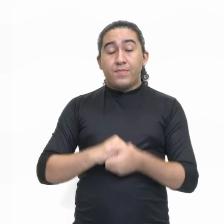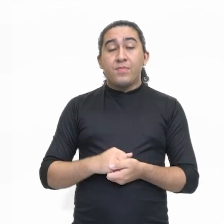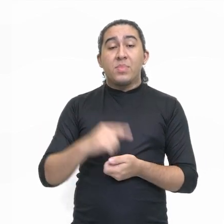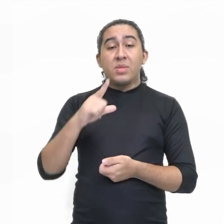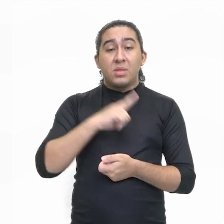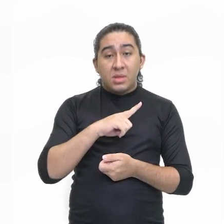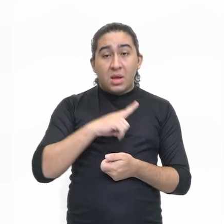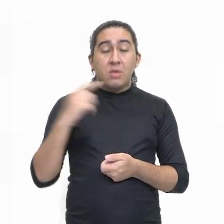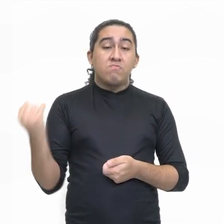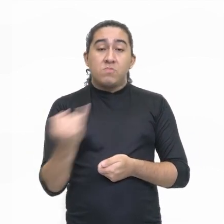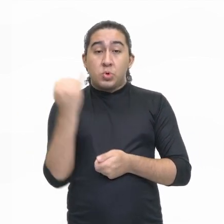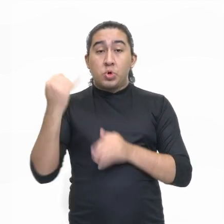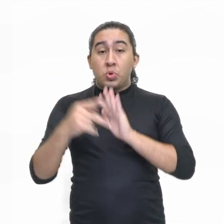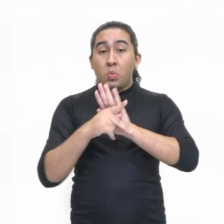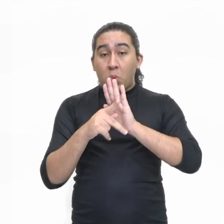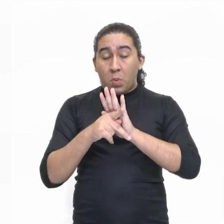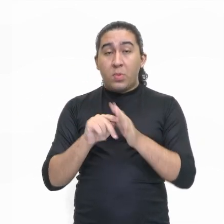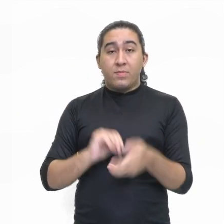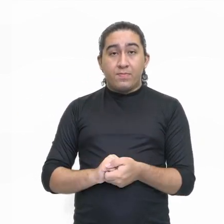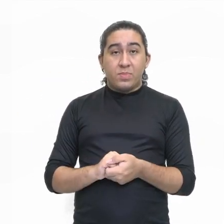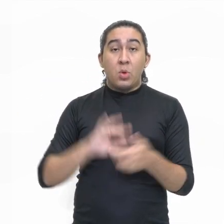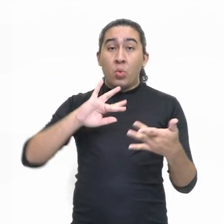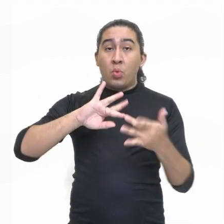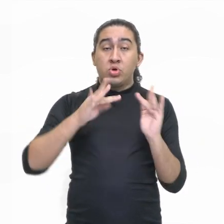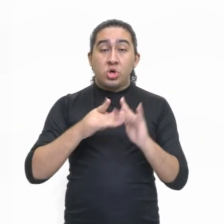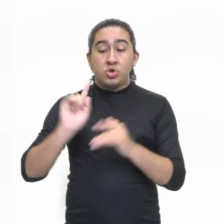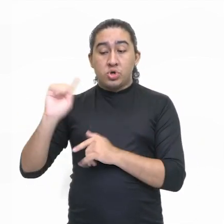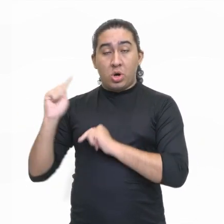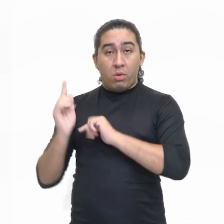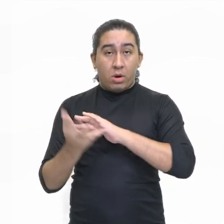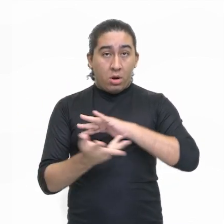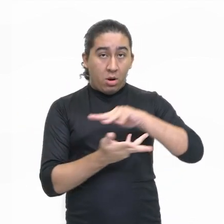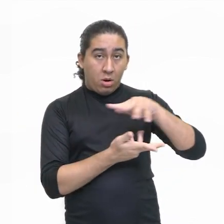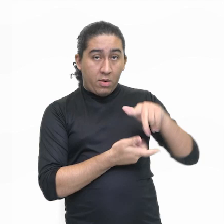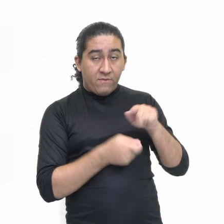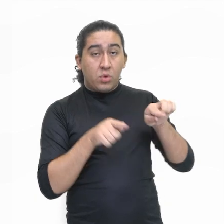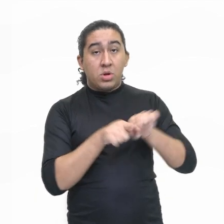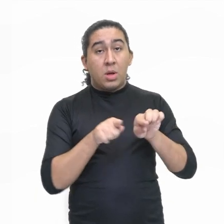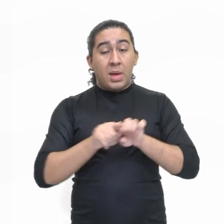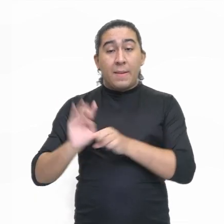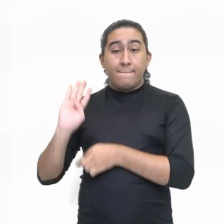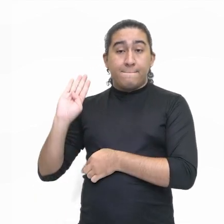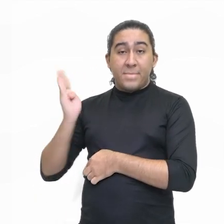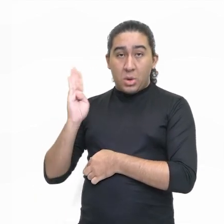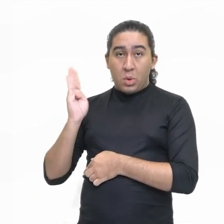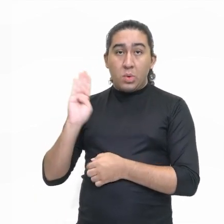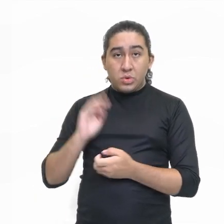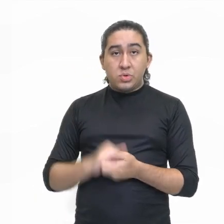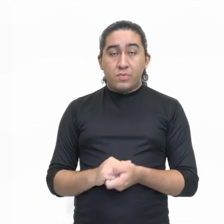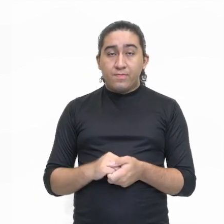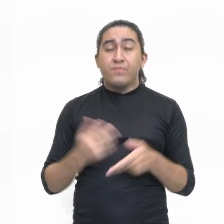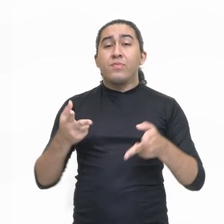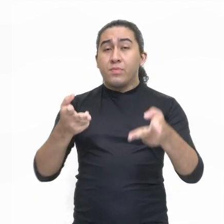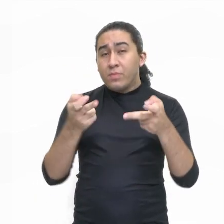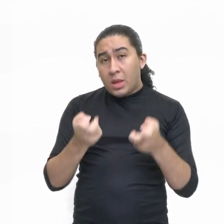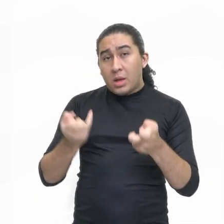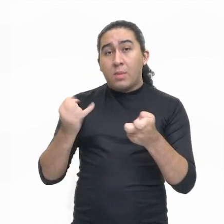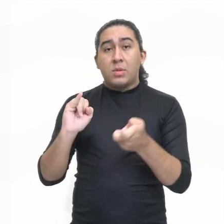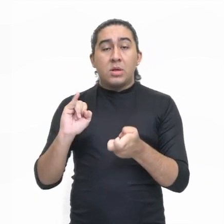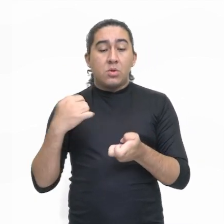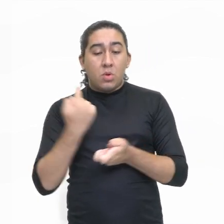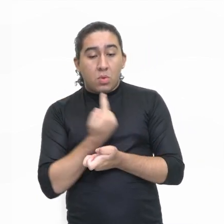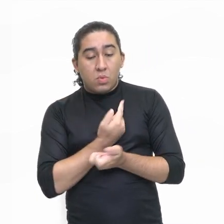grande unidade geográfica e biológica, né? Vocês vão verificar isso a partir do momento que a gente